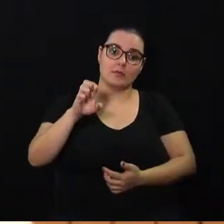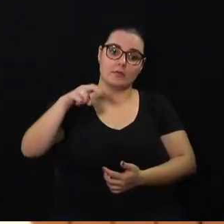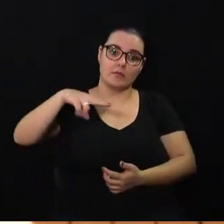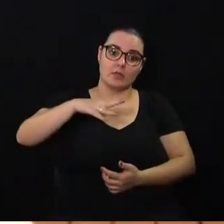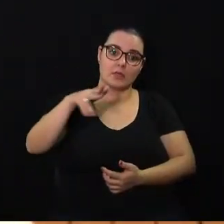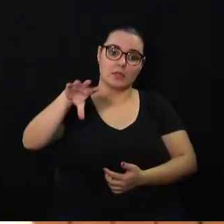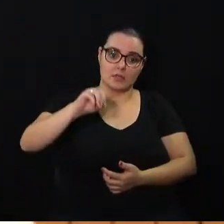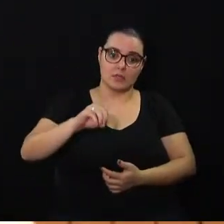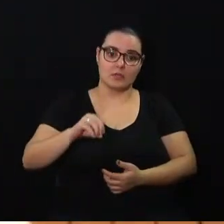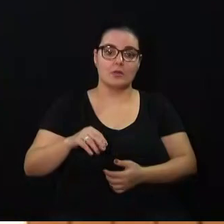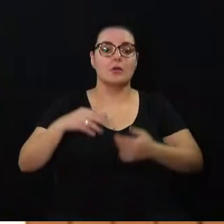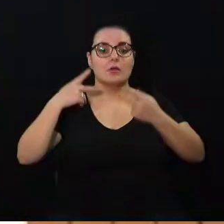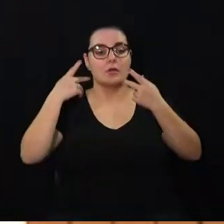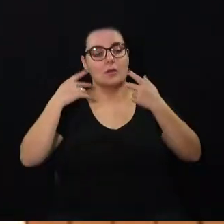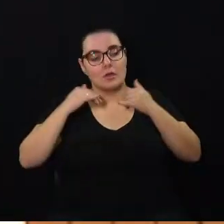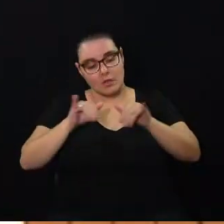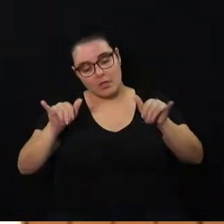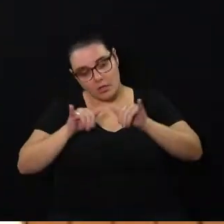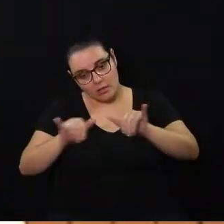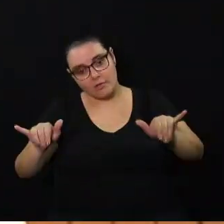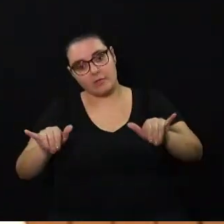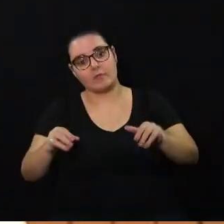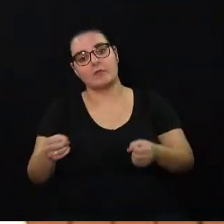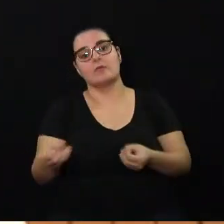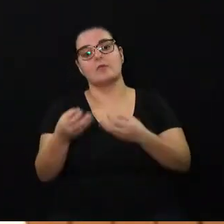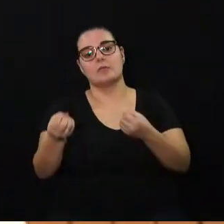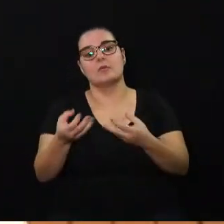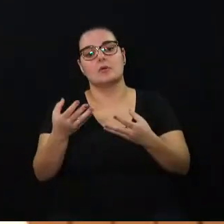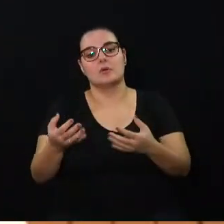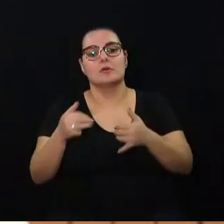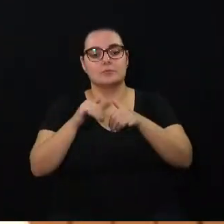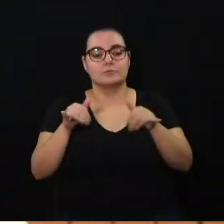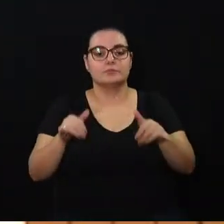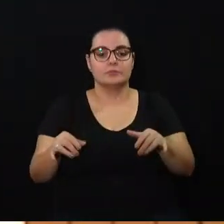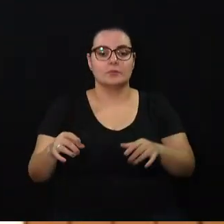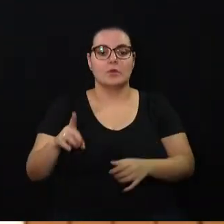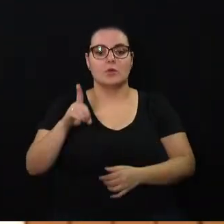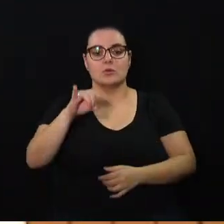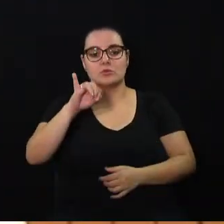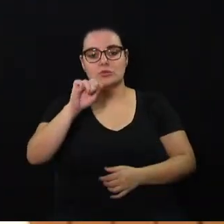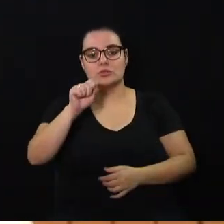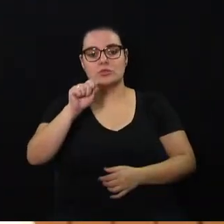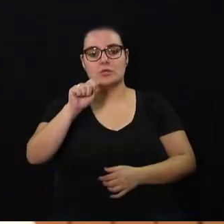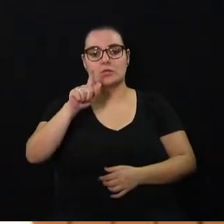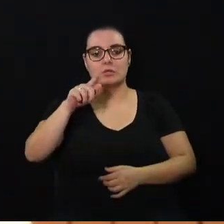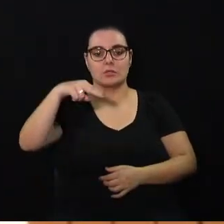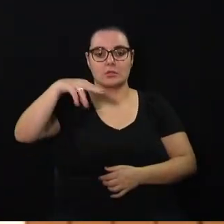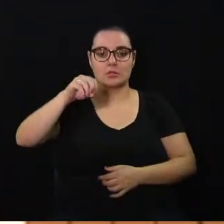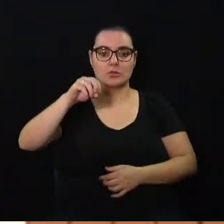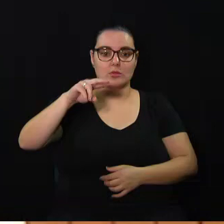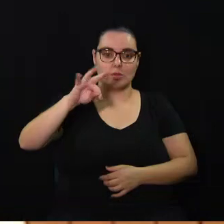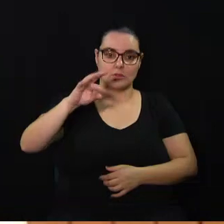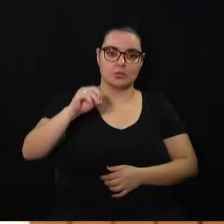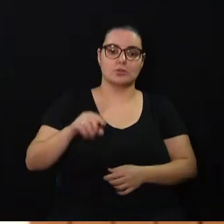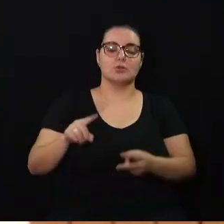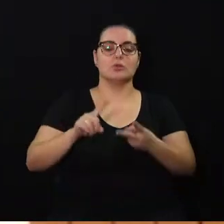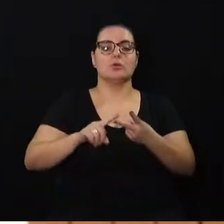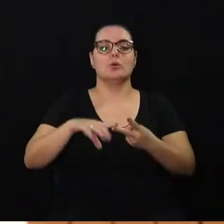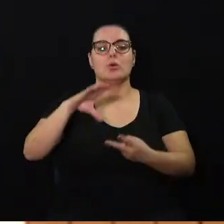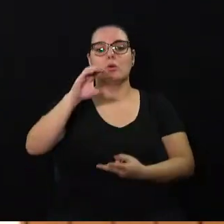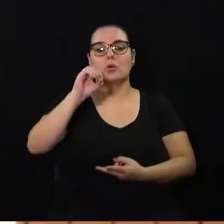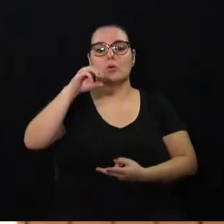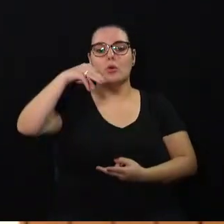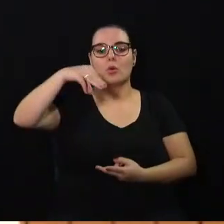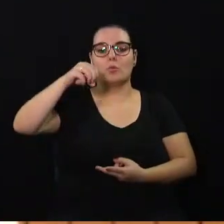gostaria de passar um diagnóstico bem feito um olhar para as comorbidades ea indicação dessas